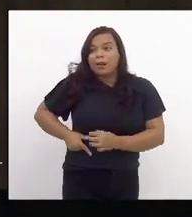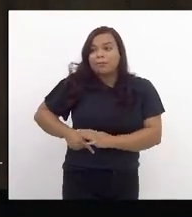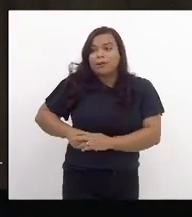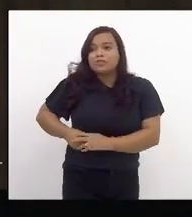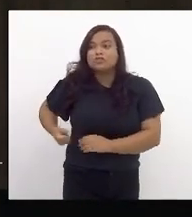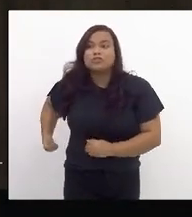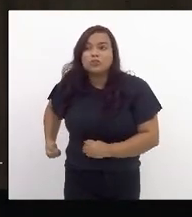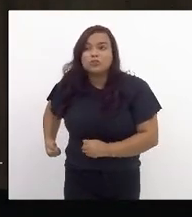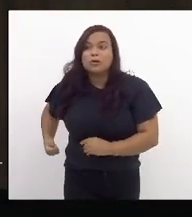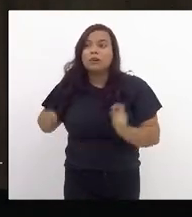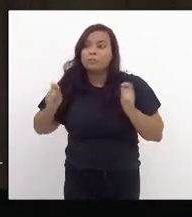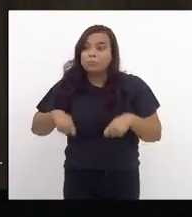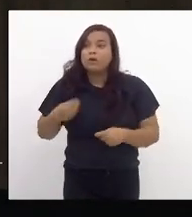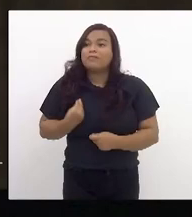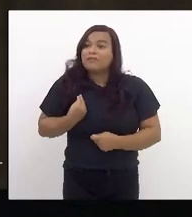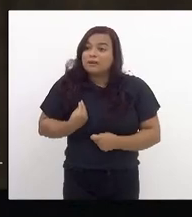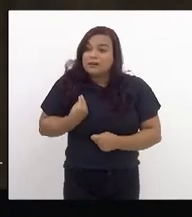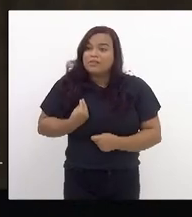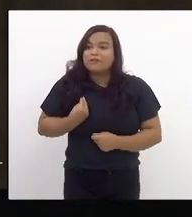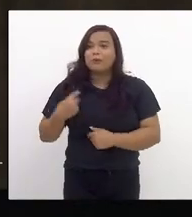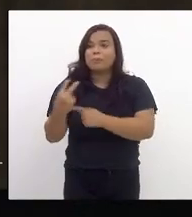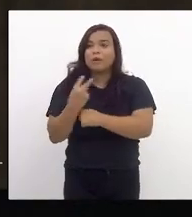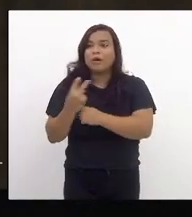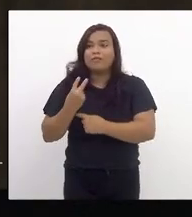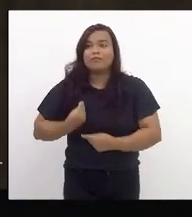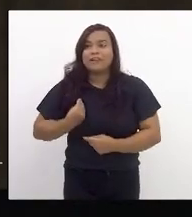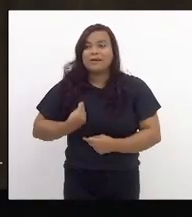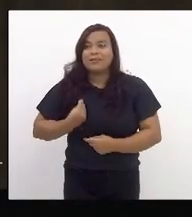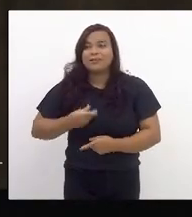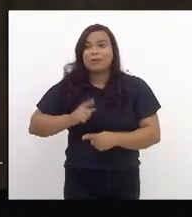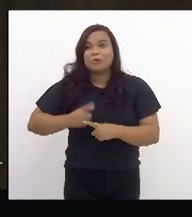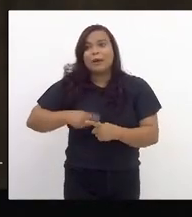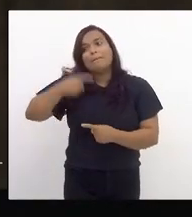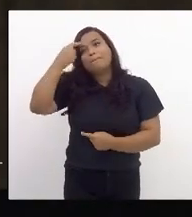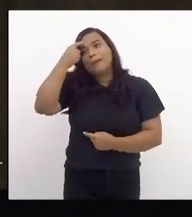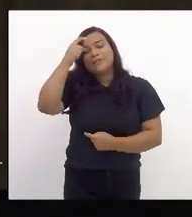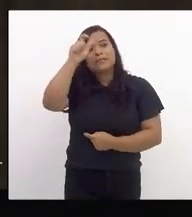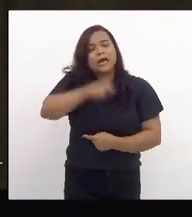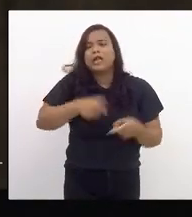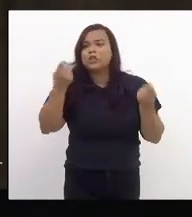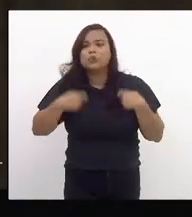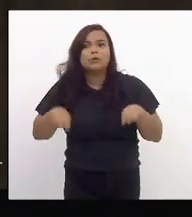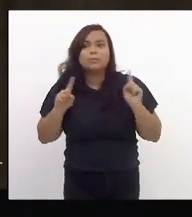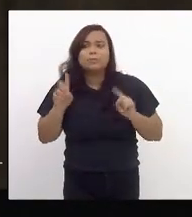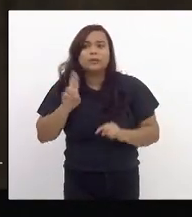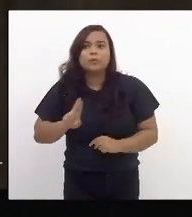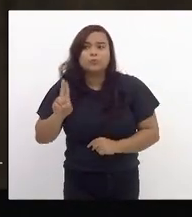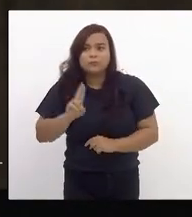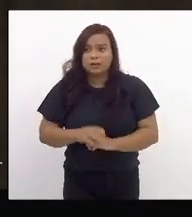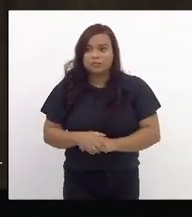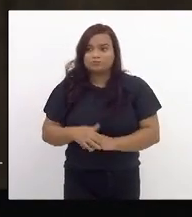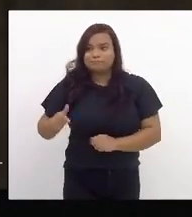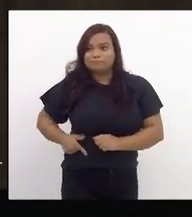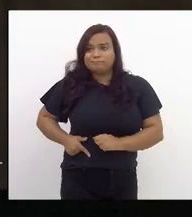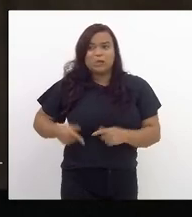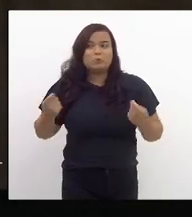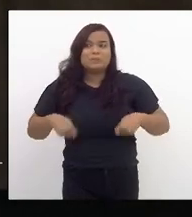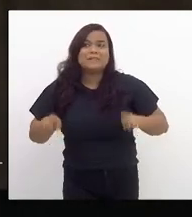que poderia estar vivo, porque entendeu que ele não precisava estar armado.